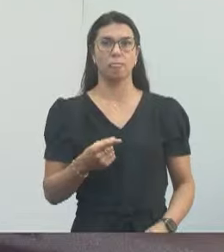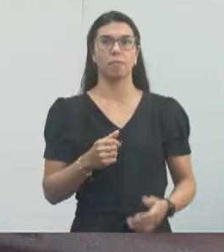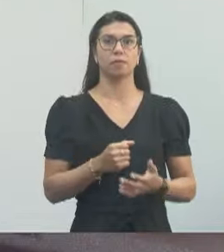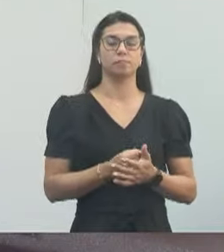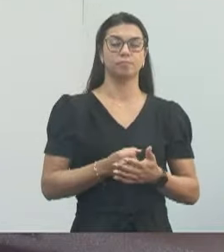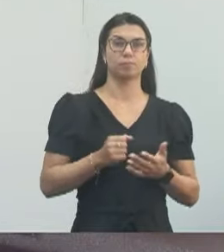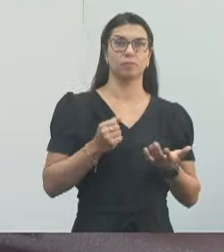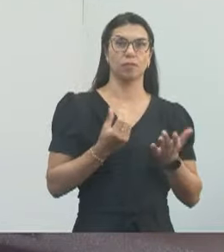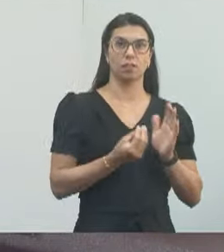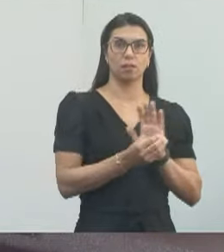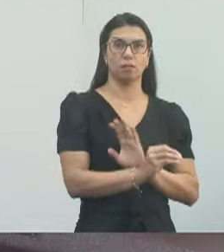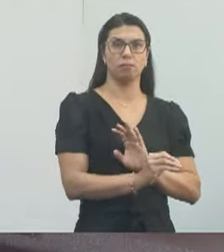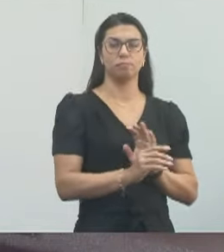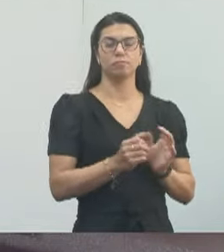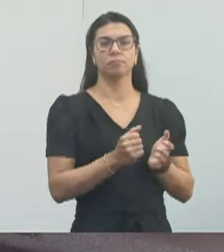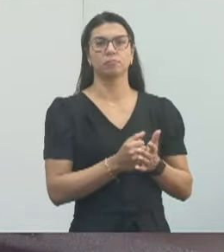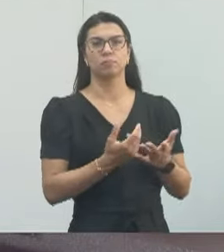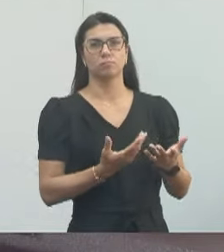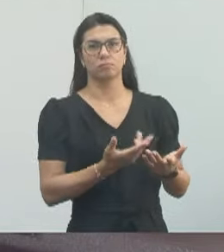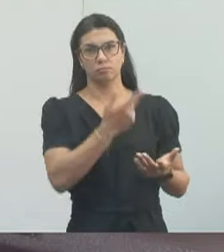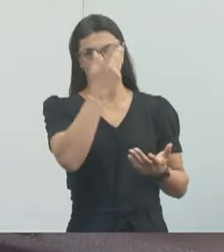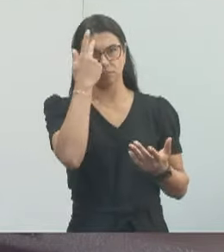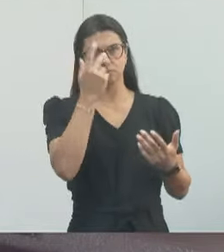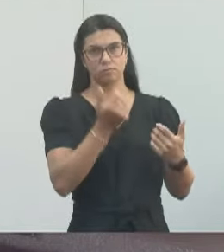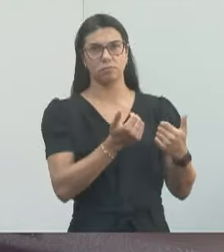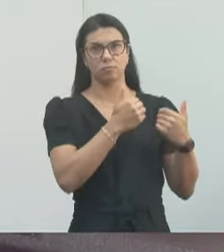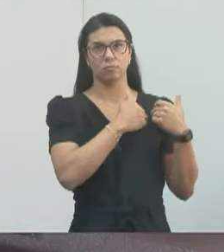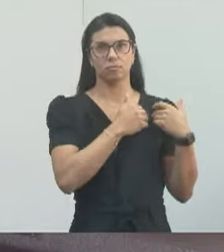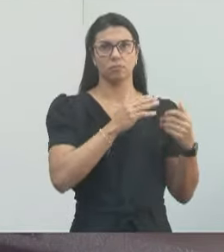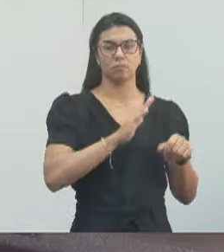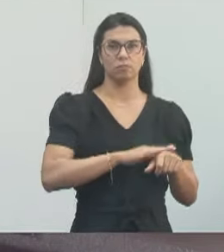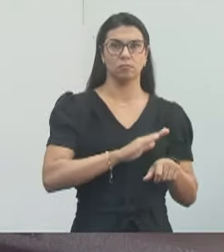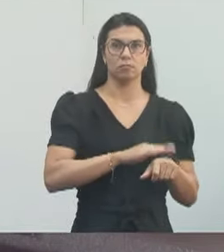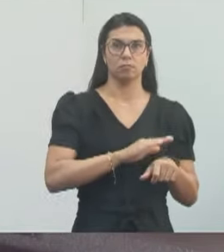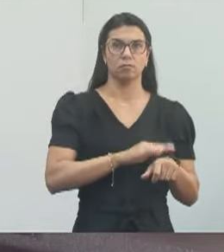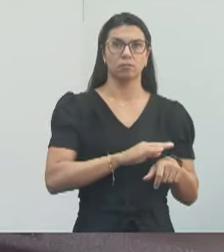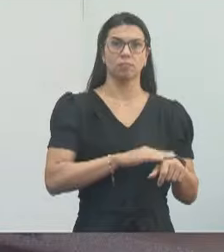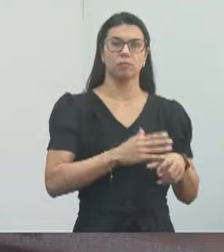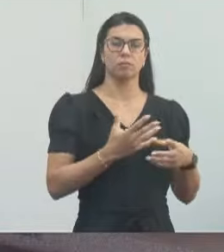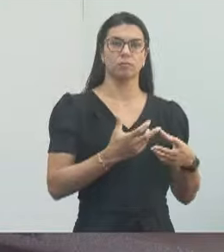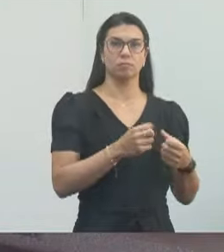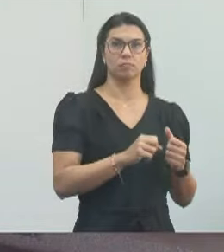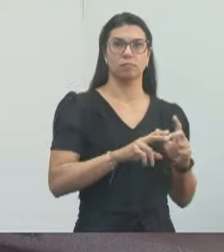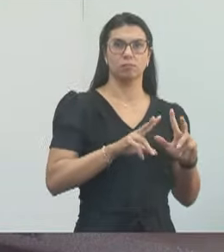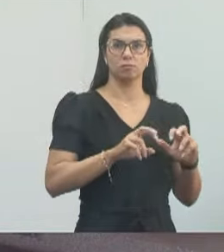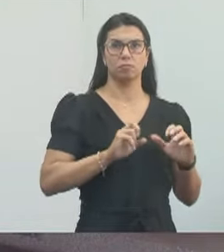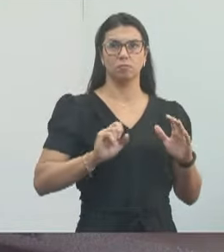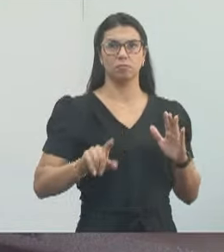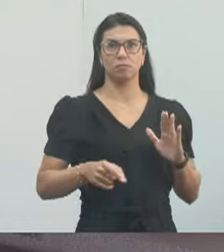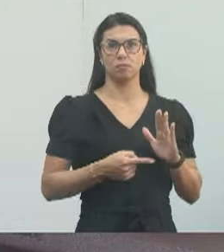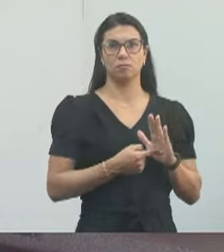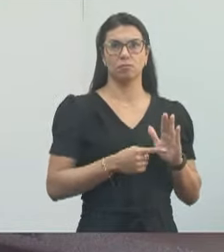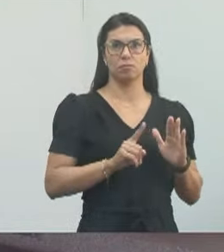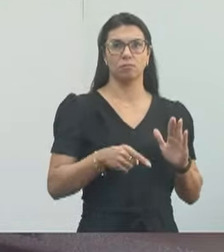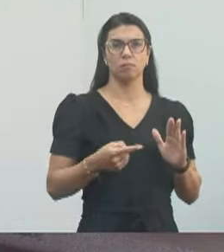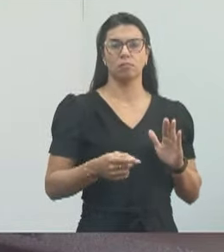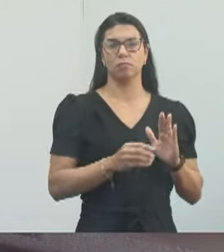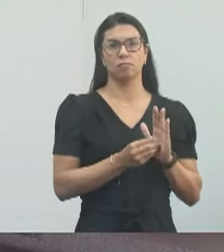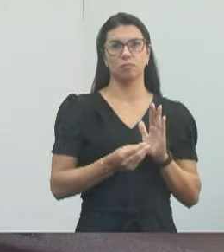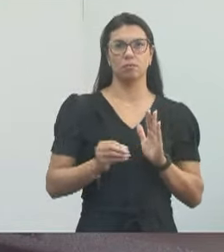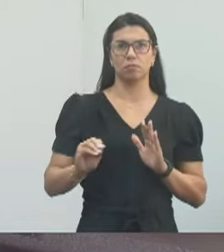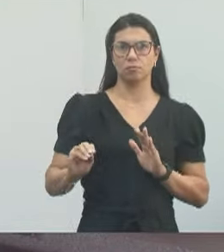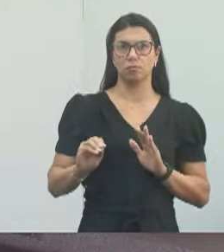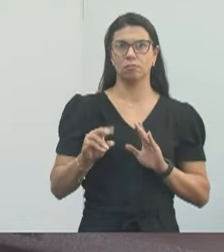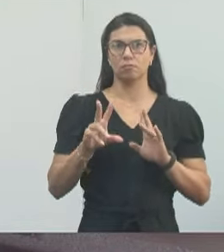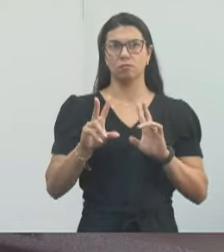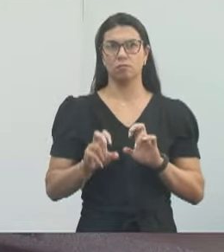diretoria competente que fará o recebimento de denúncias encaminhará de acordo com